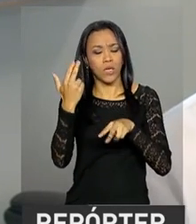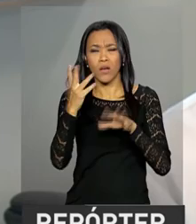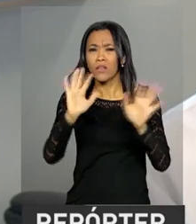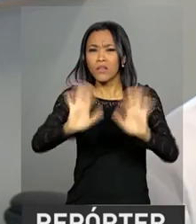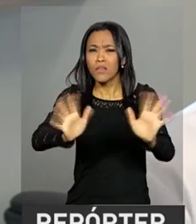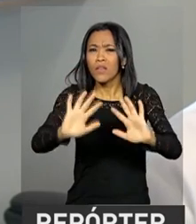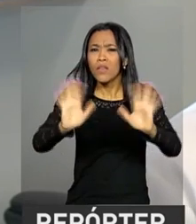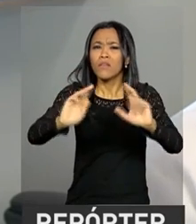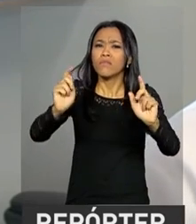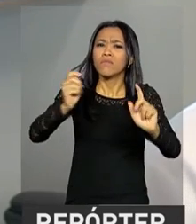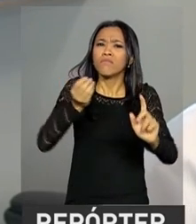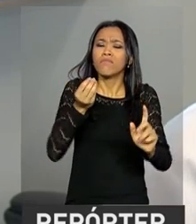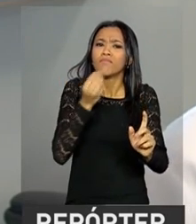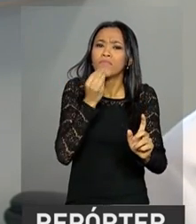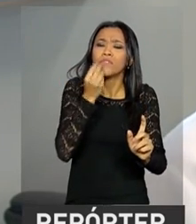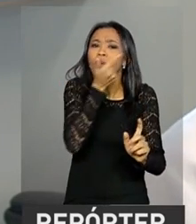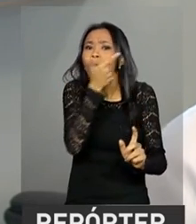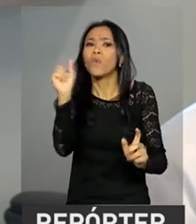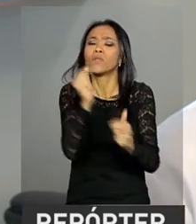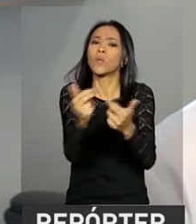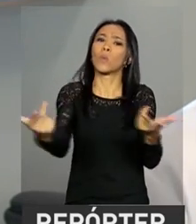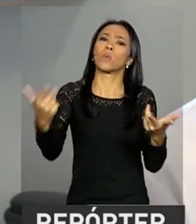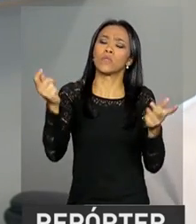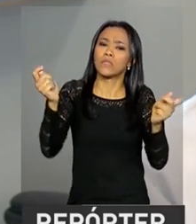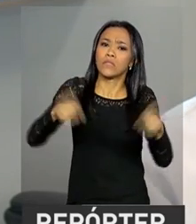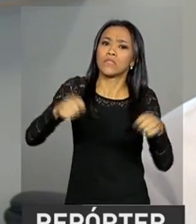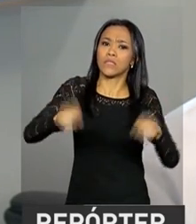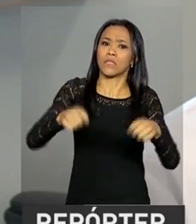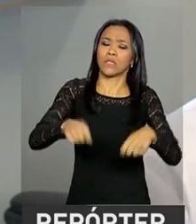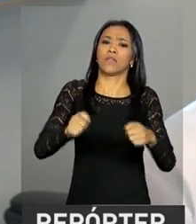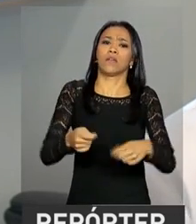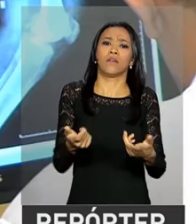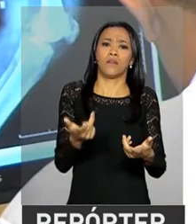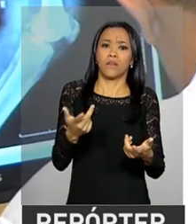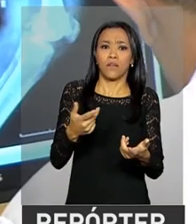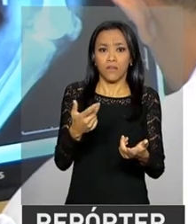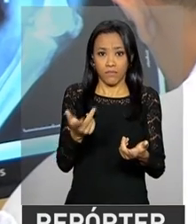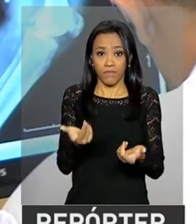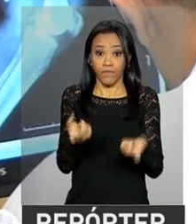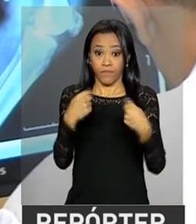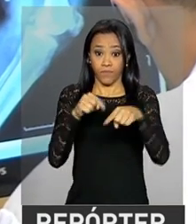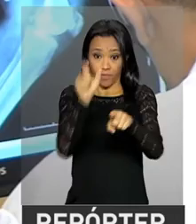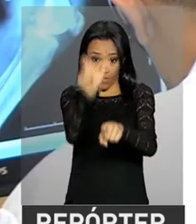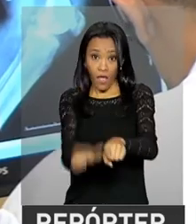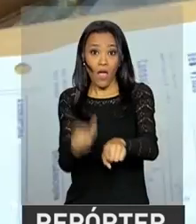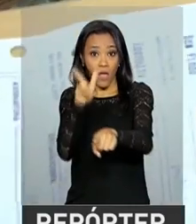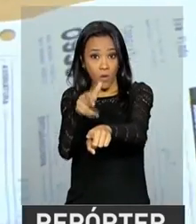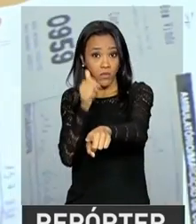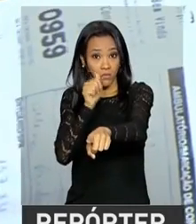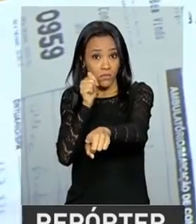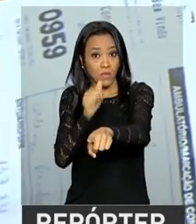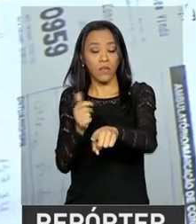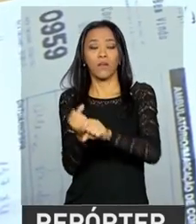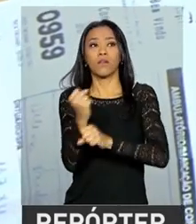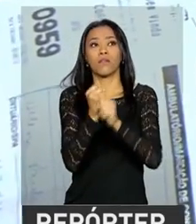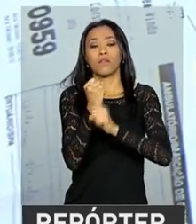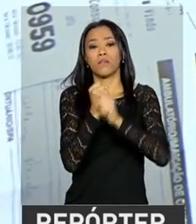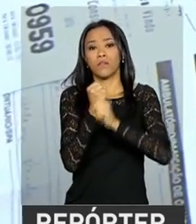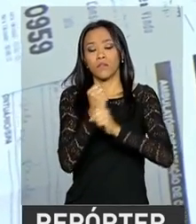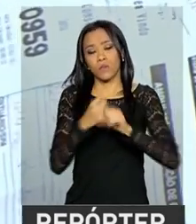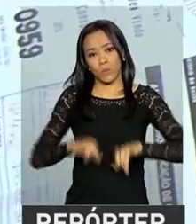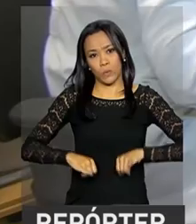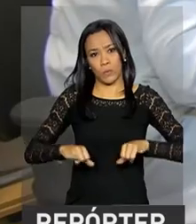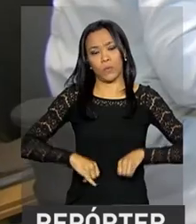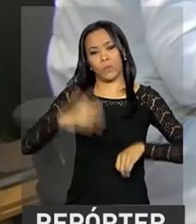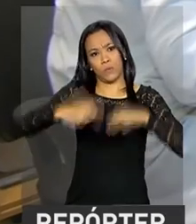pelo sistema alternativo que tenhamos complicação pelo menos efeitos colaterais é o caso da dona helena que há anos sofria com dores